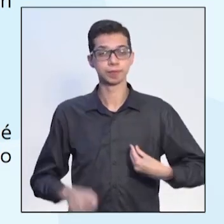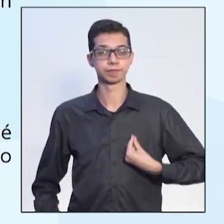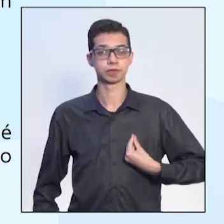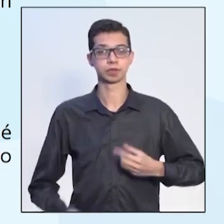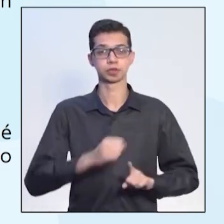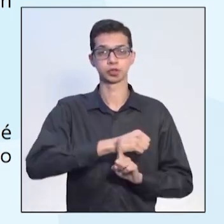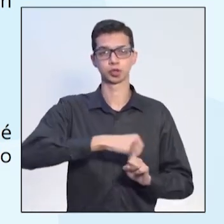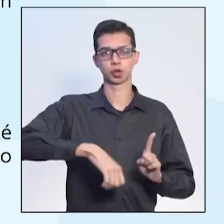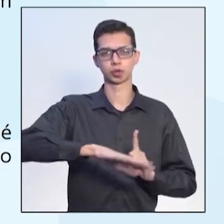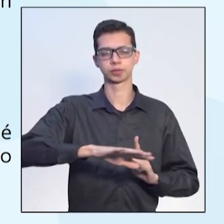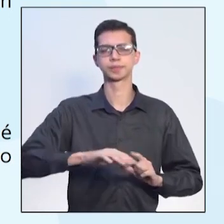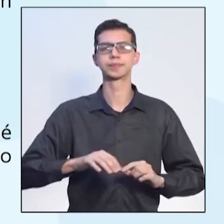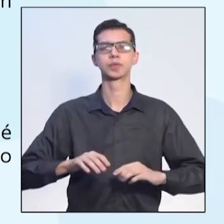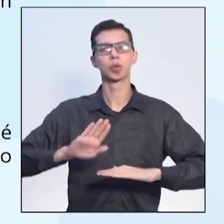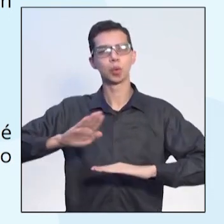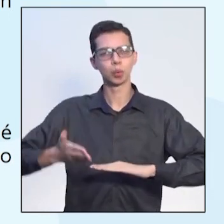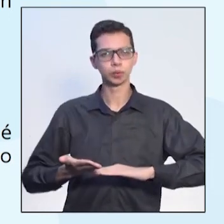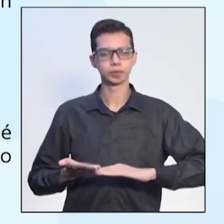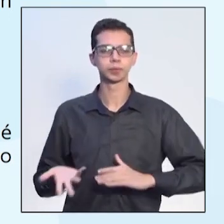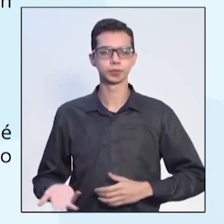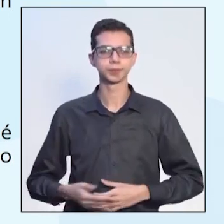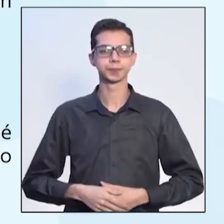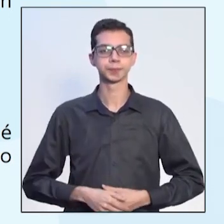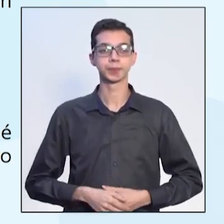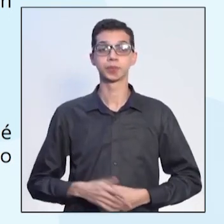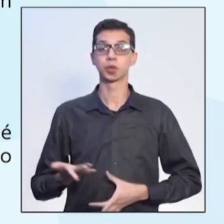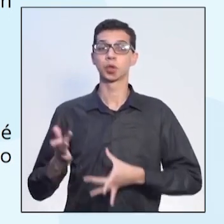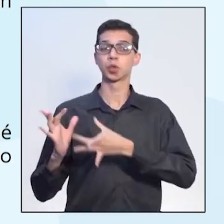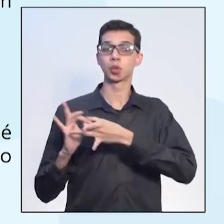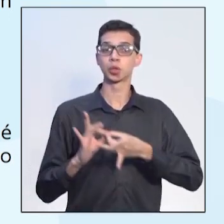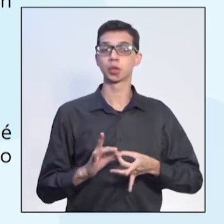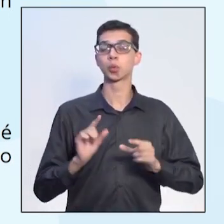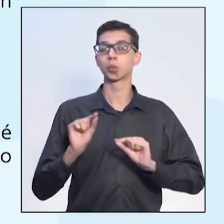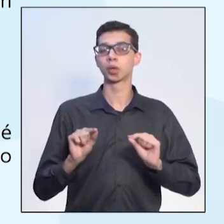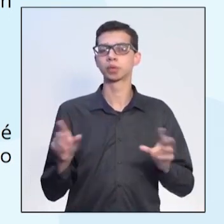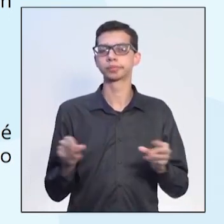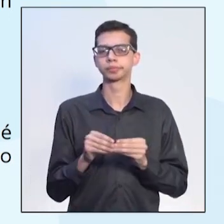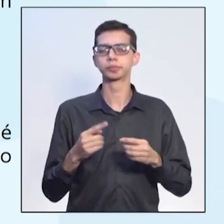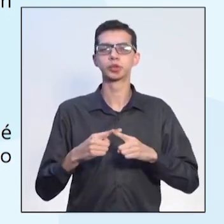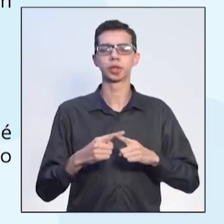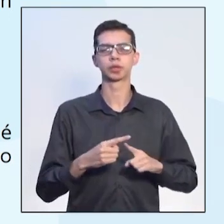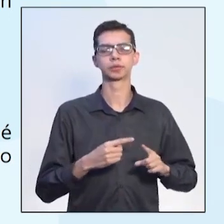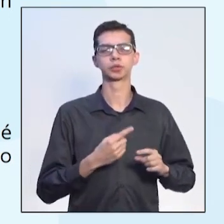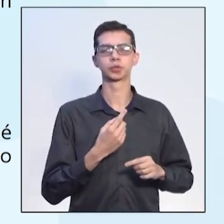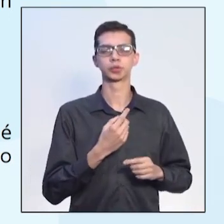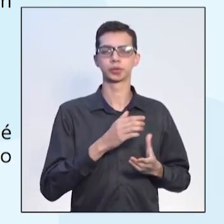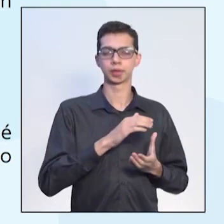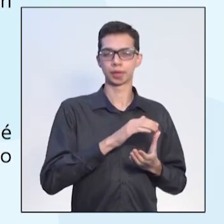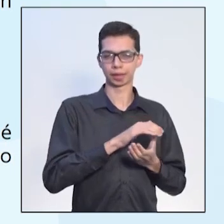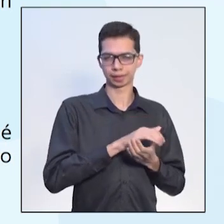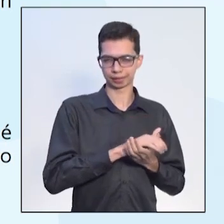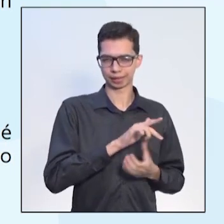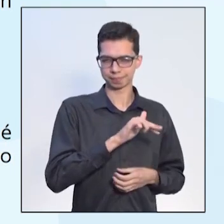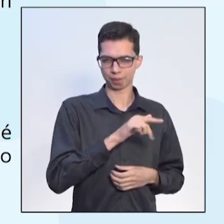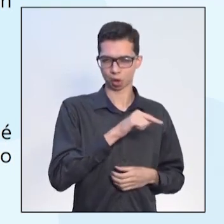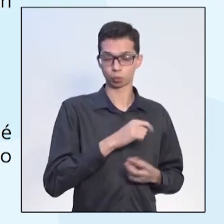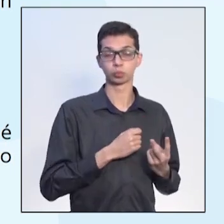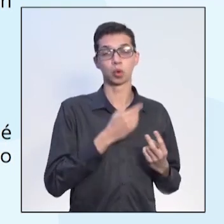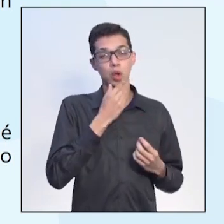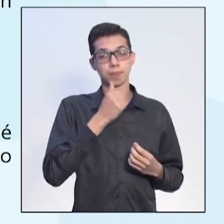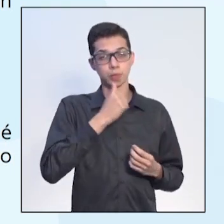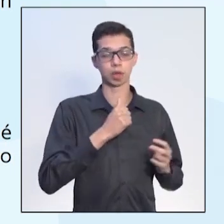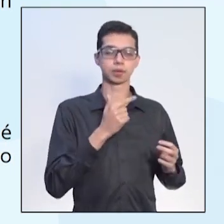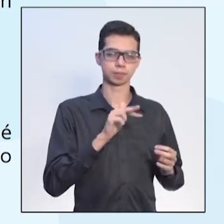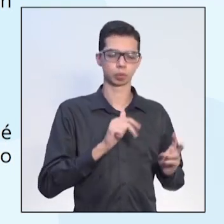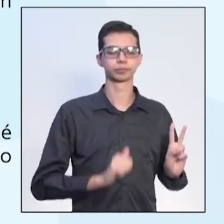explicação sobre o objeto de análise. Um casal de irmãos vai visitar o túmulo do pai e é surpreendido por um homem estranho vagando